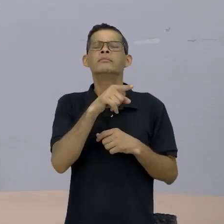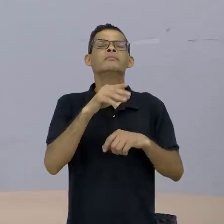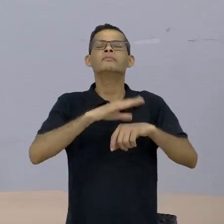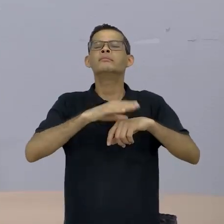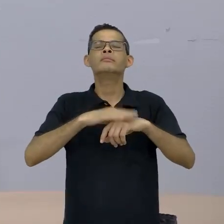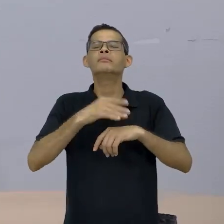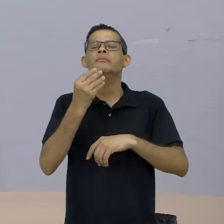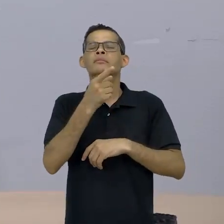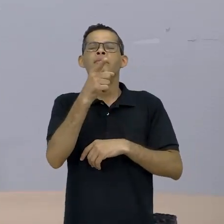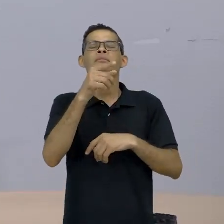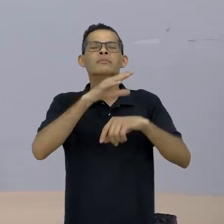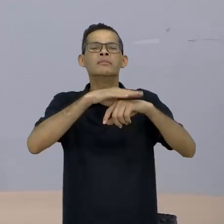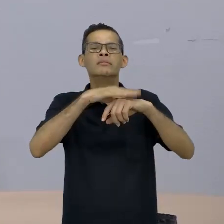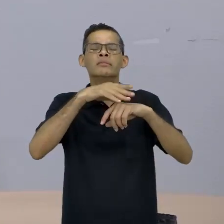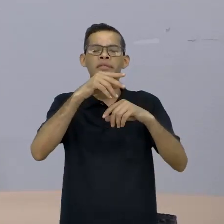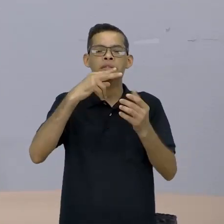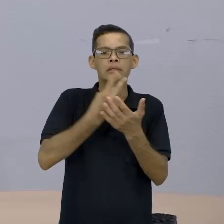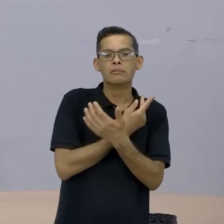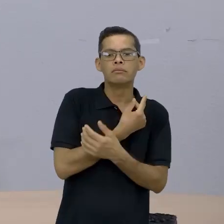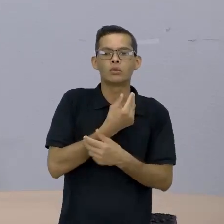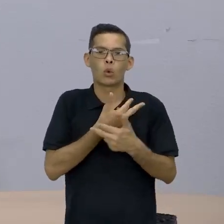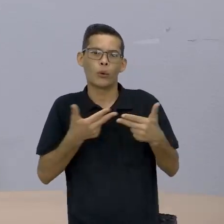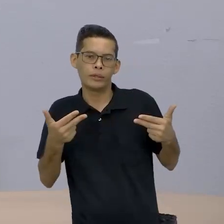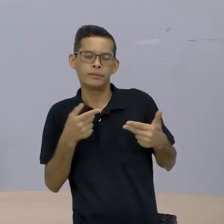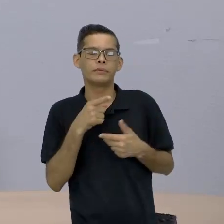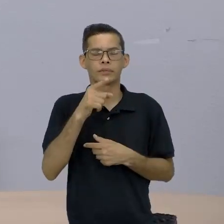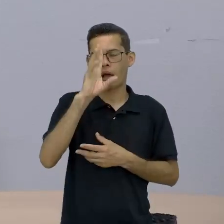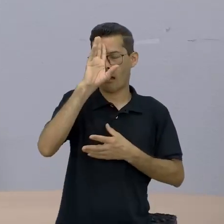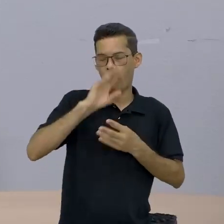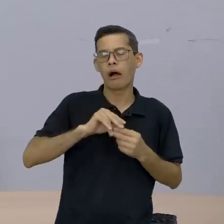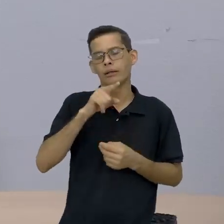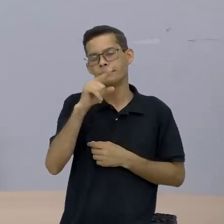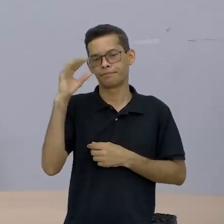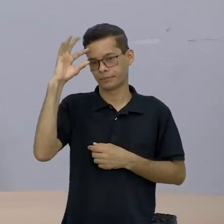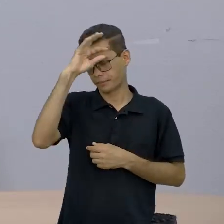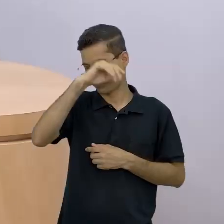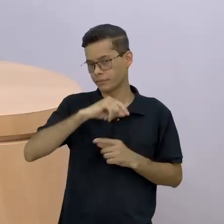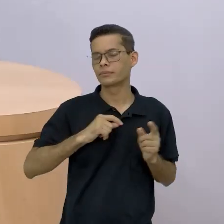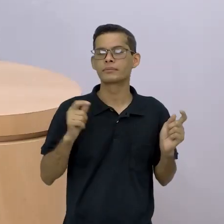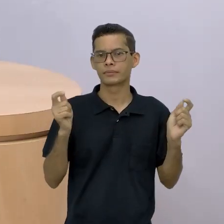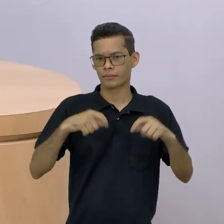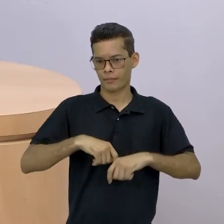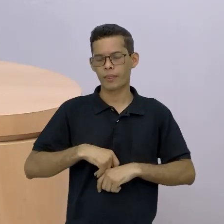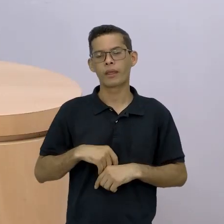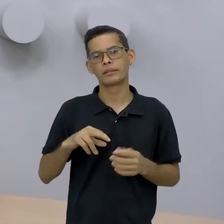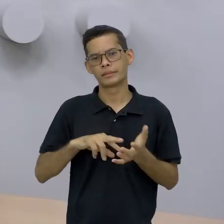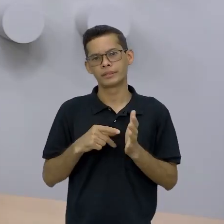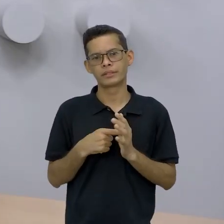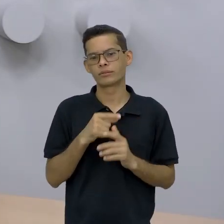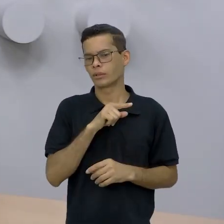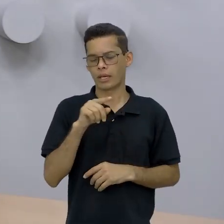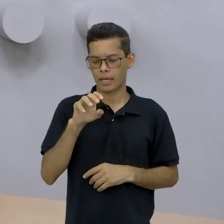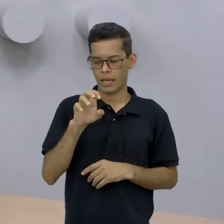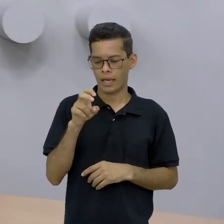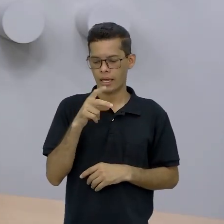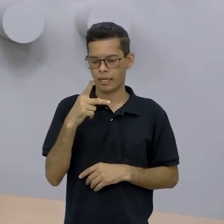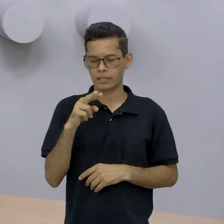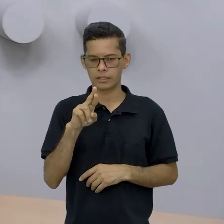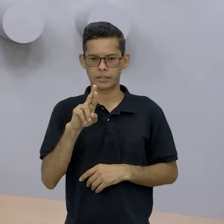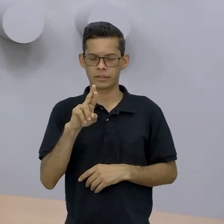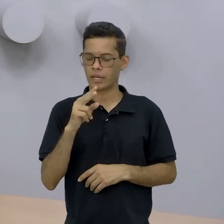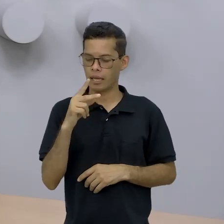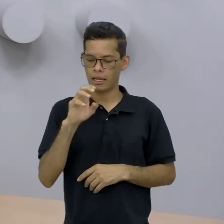Quando você erra, é aí que você realmente aprende. Que a gente chama de expertise, por exemplo,